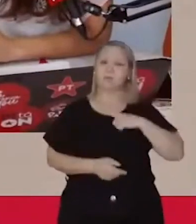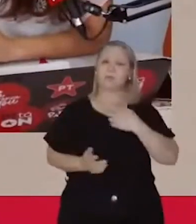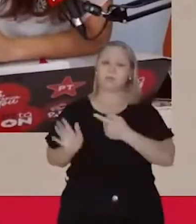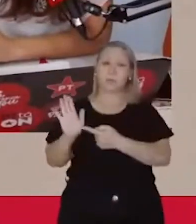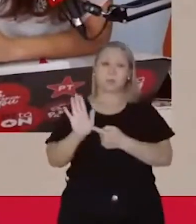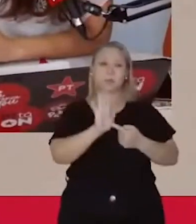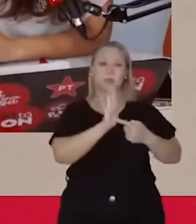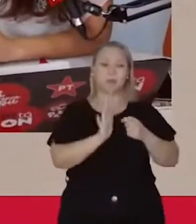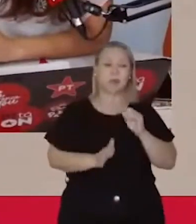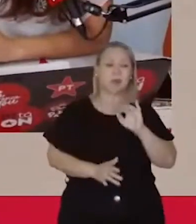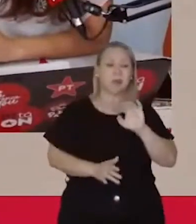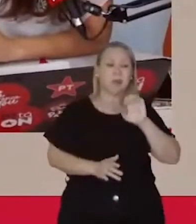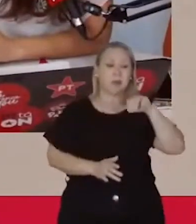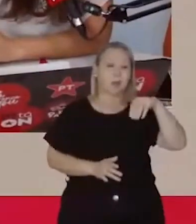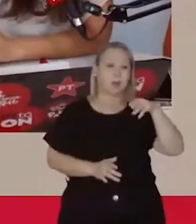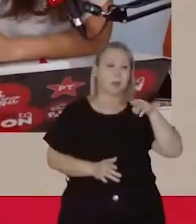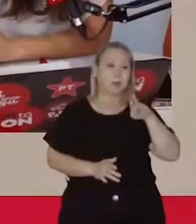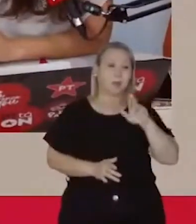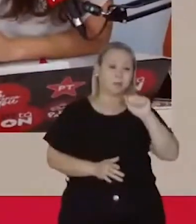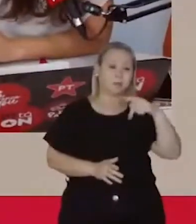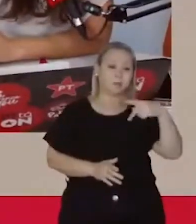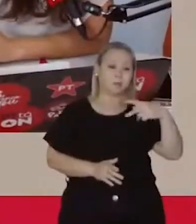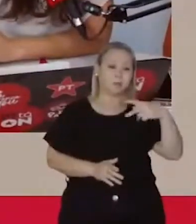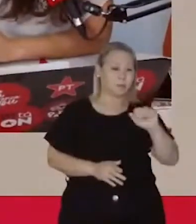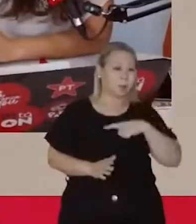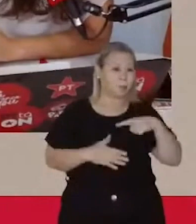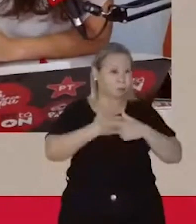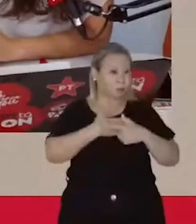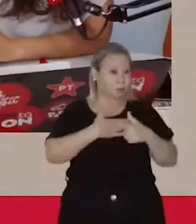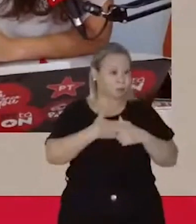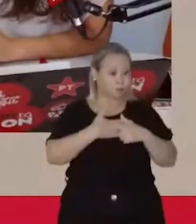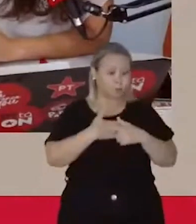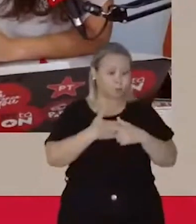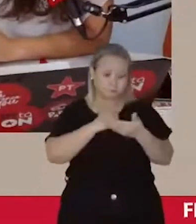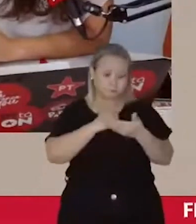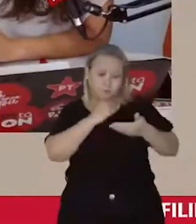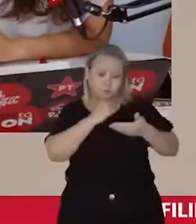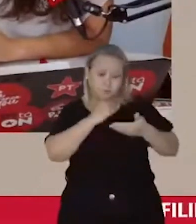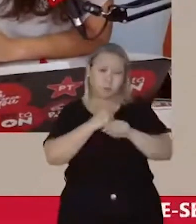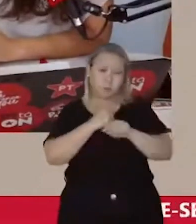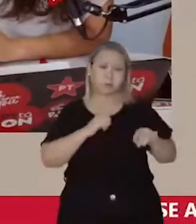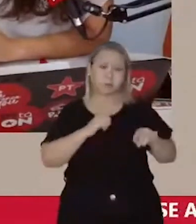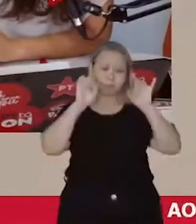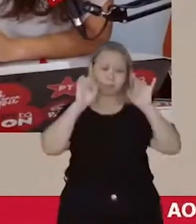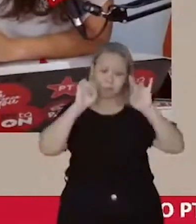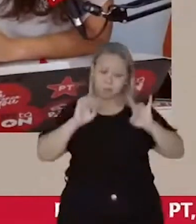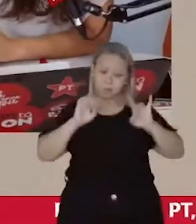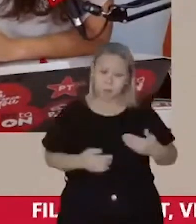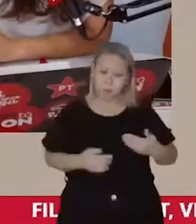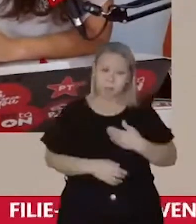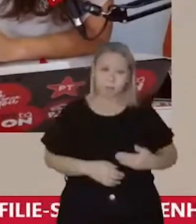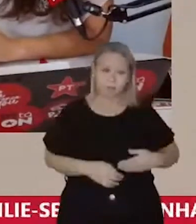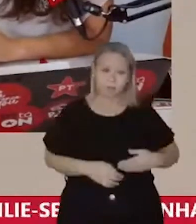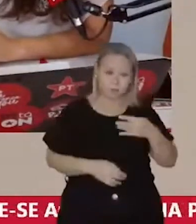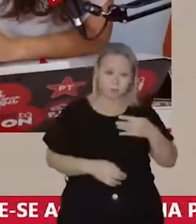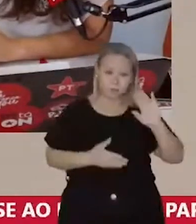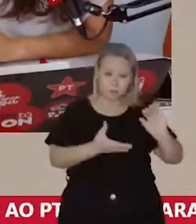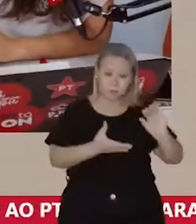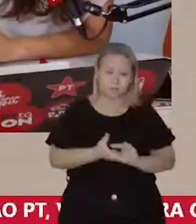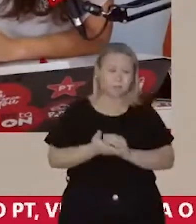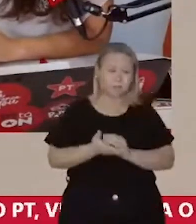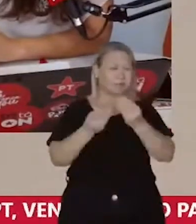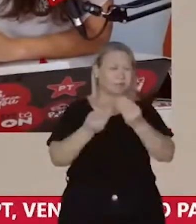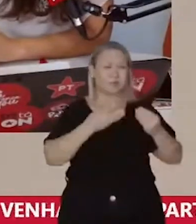Embrapa tem um papel fundamental nisso. A Embrapa, especialmente nos governos do PT, investiu muito. Nós temos hoje,